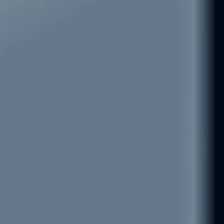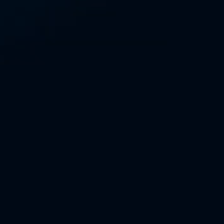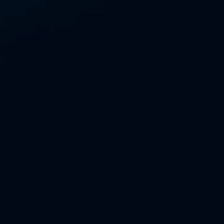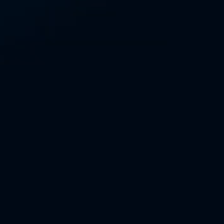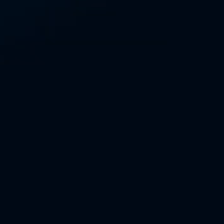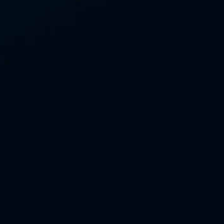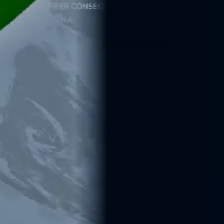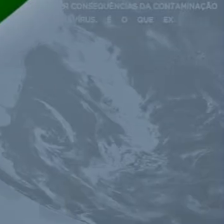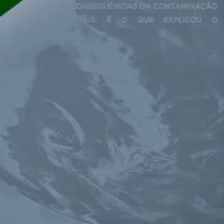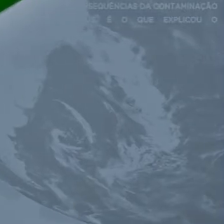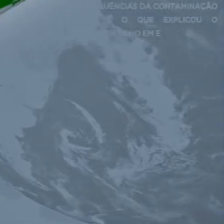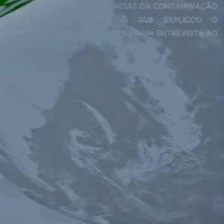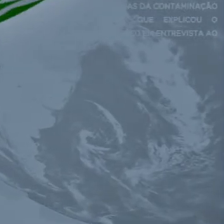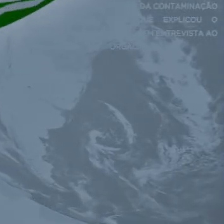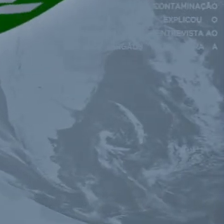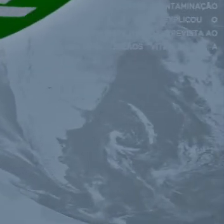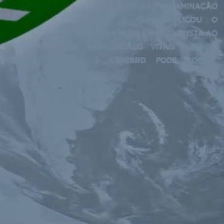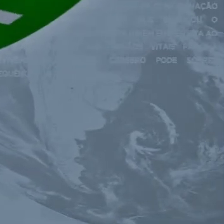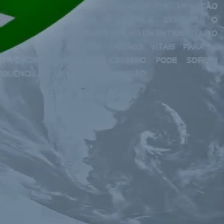e